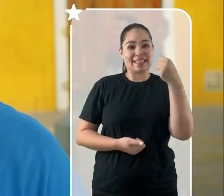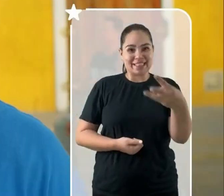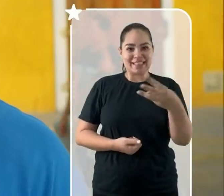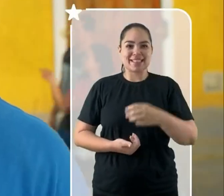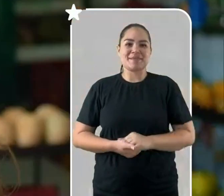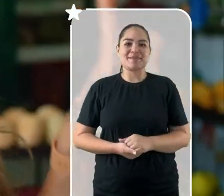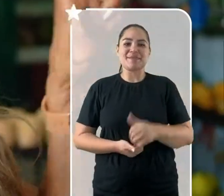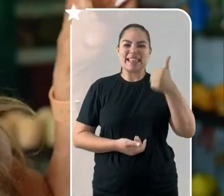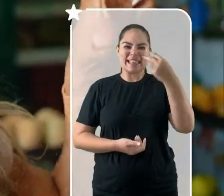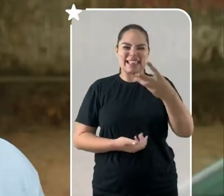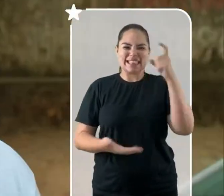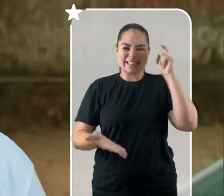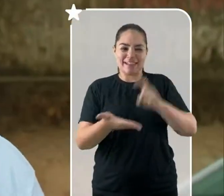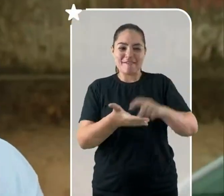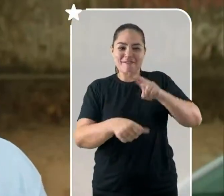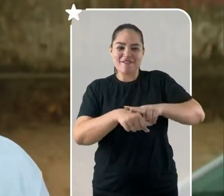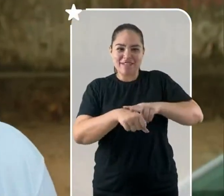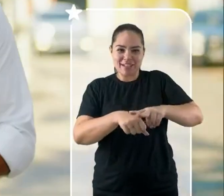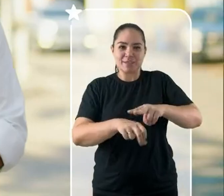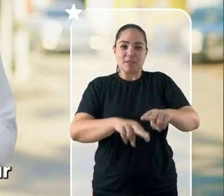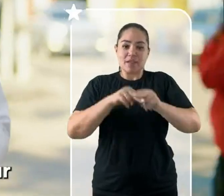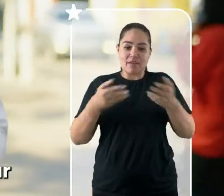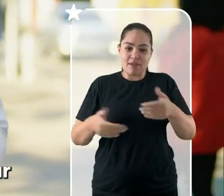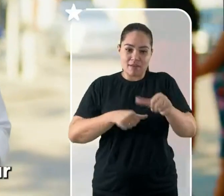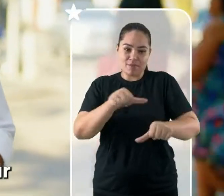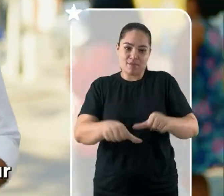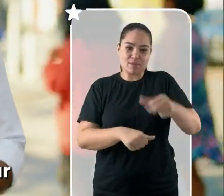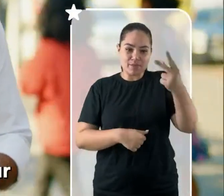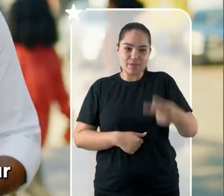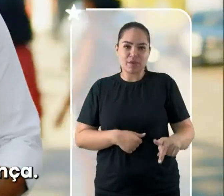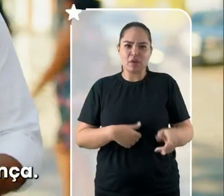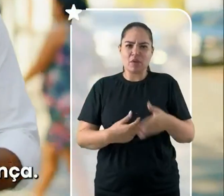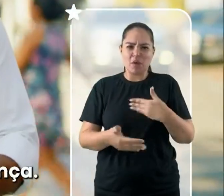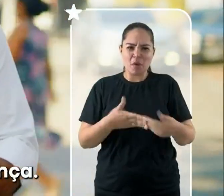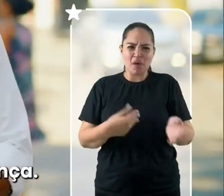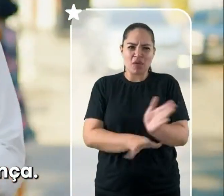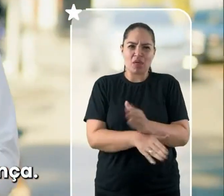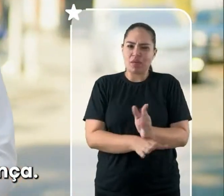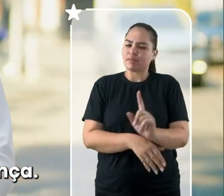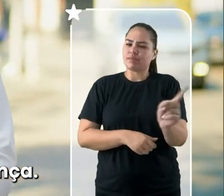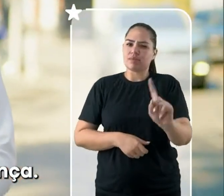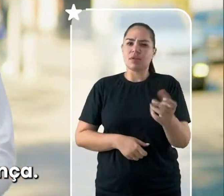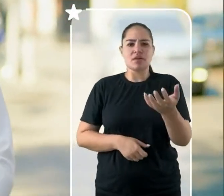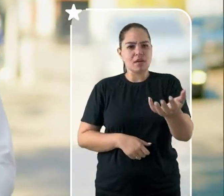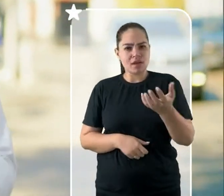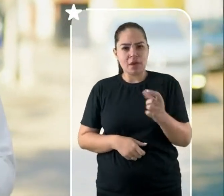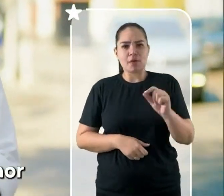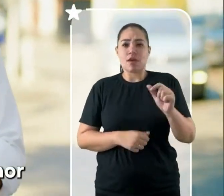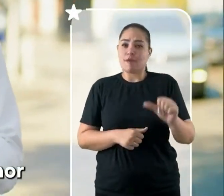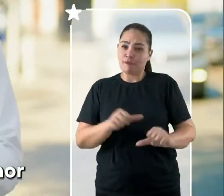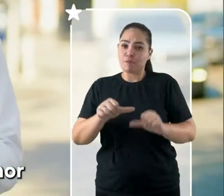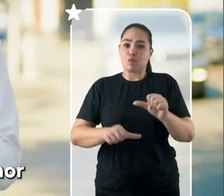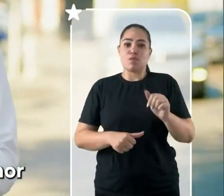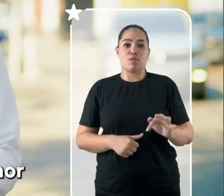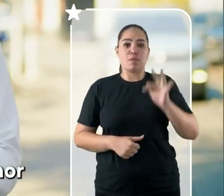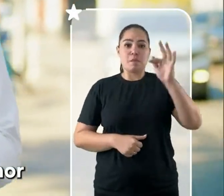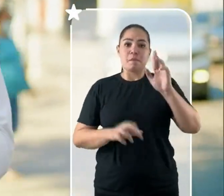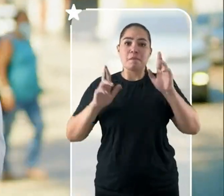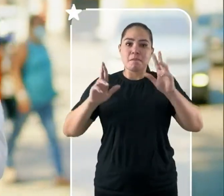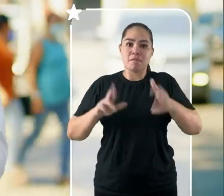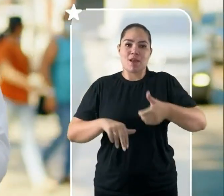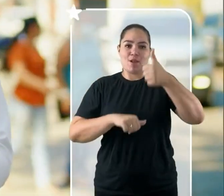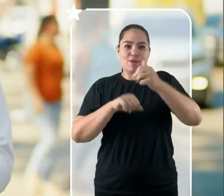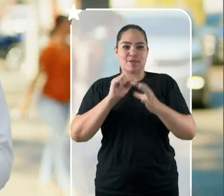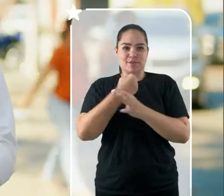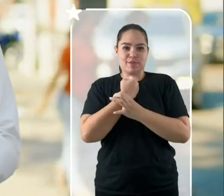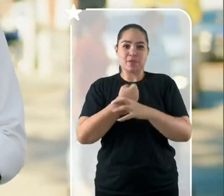13. 13. 13. 13 confirma. Fortaleza quer mudar e não é qualquer mudança. Fortaleza quer mudar para melhor e